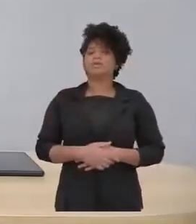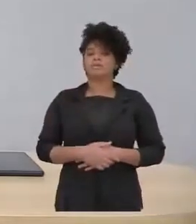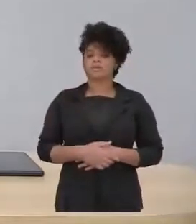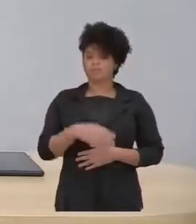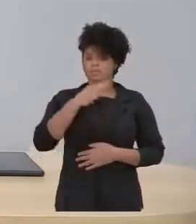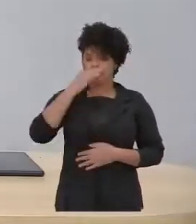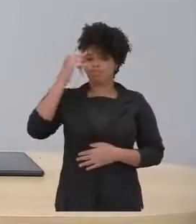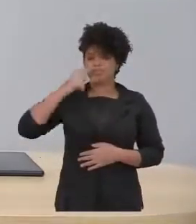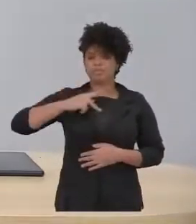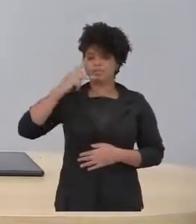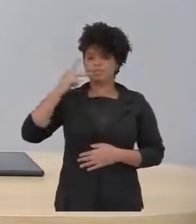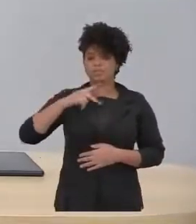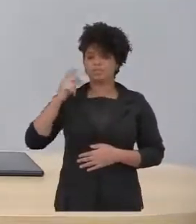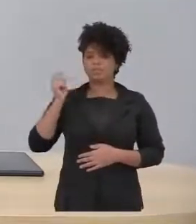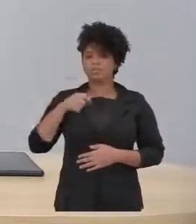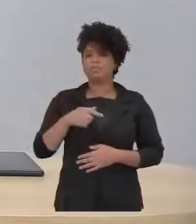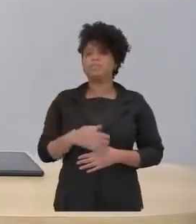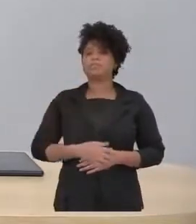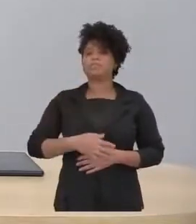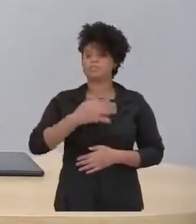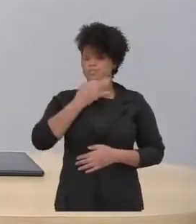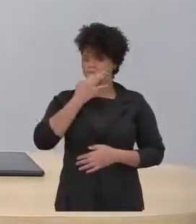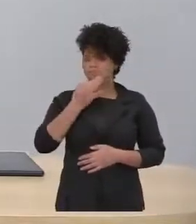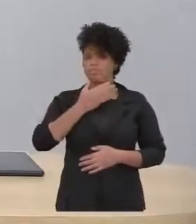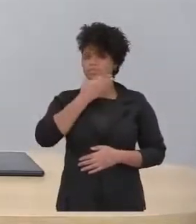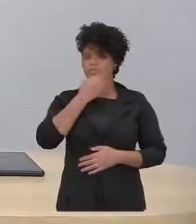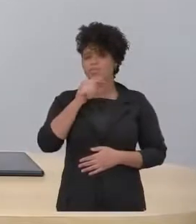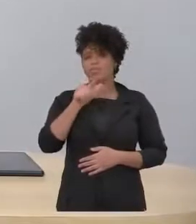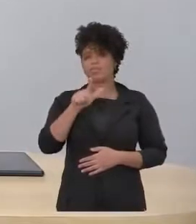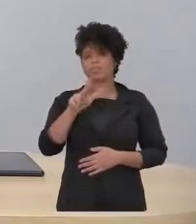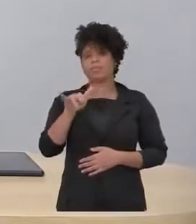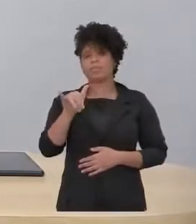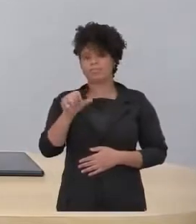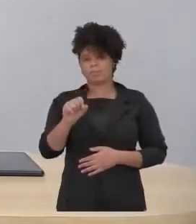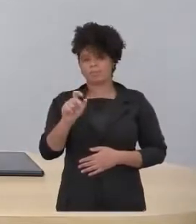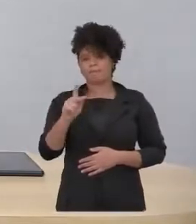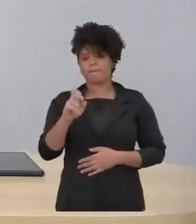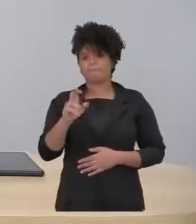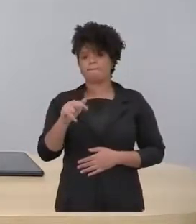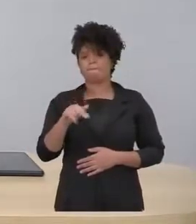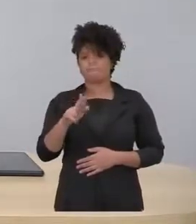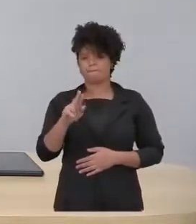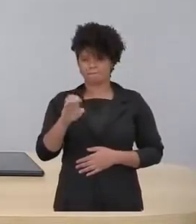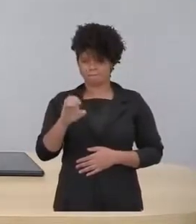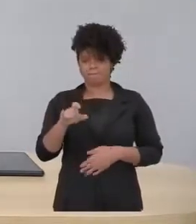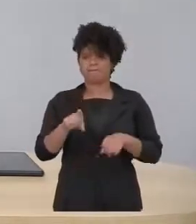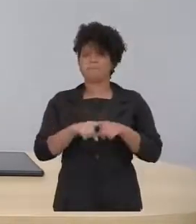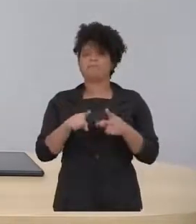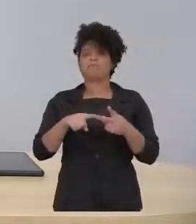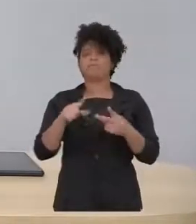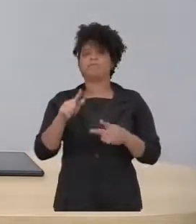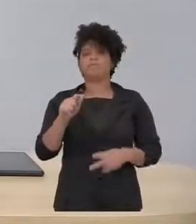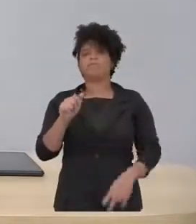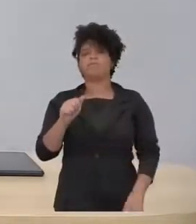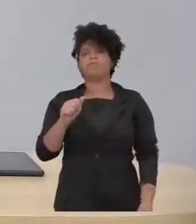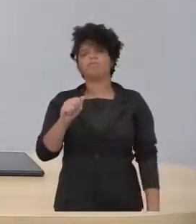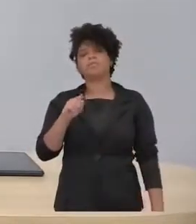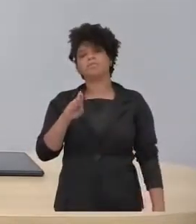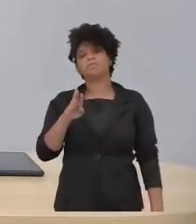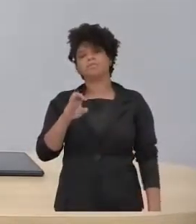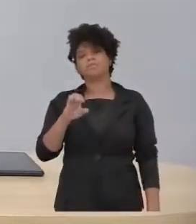posicionamento pessoal, um ponto de vista, o Luiz Henrique também fala que é um ponto de vista, o Gabriel fala assim, o que